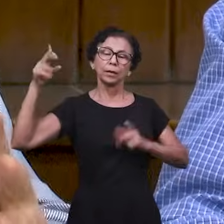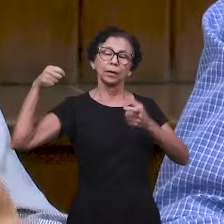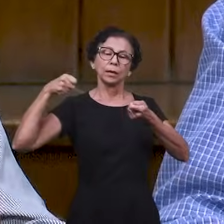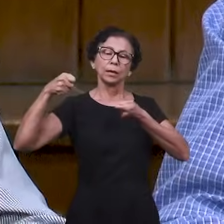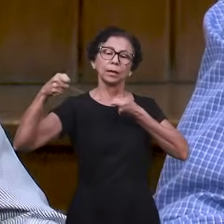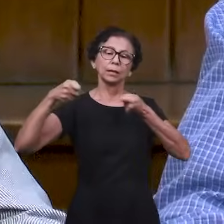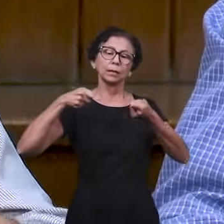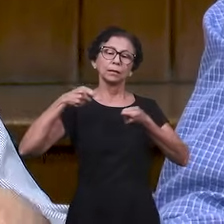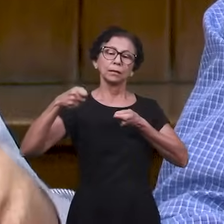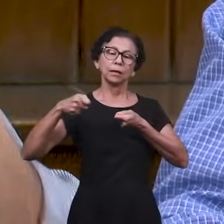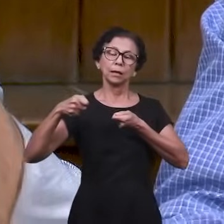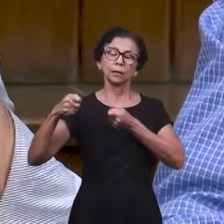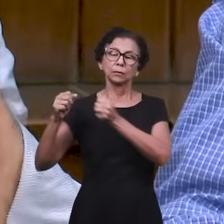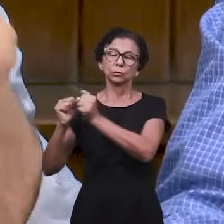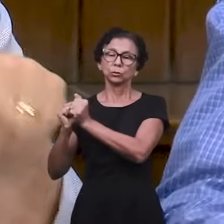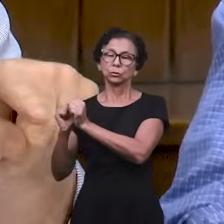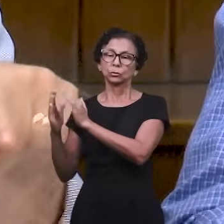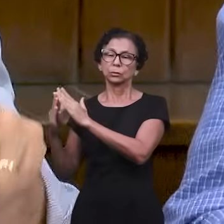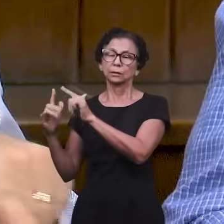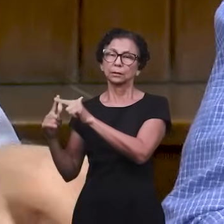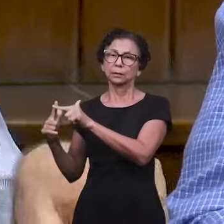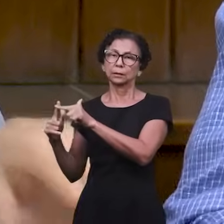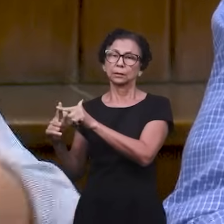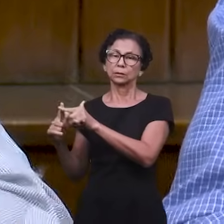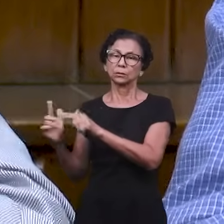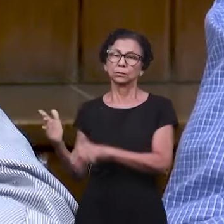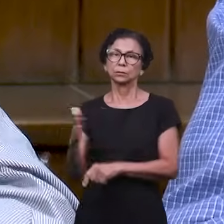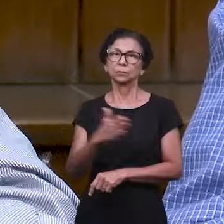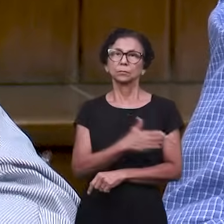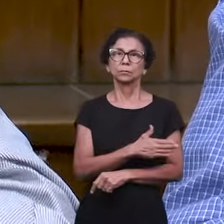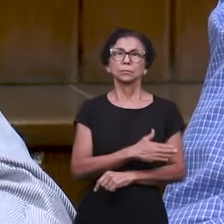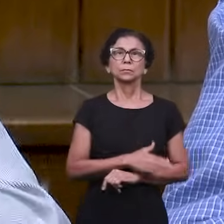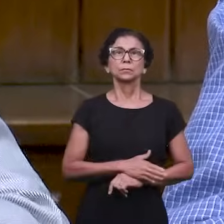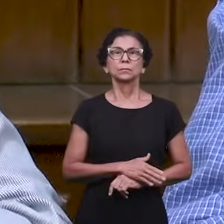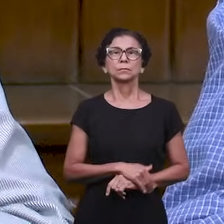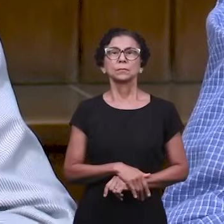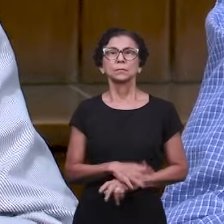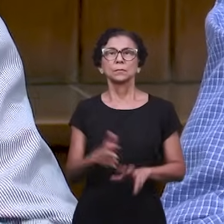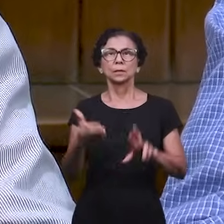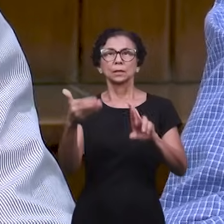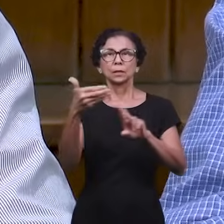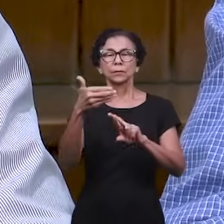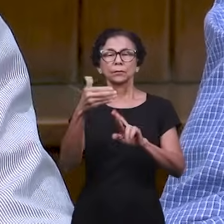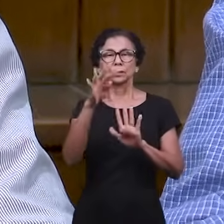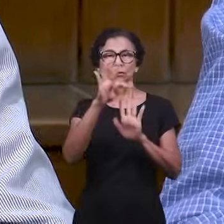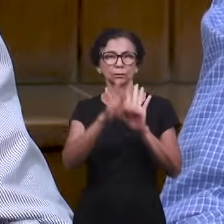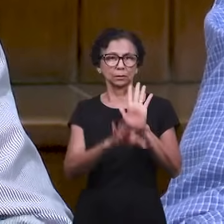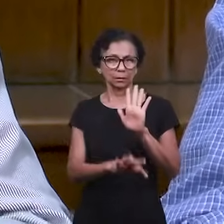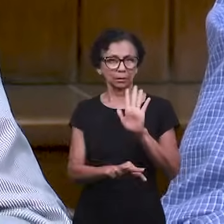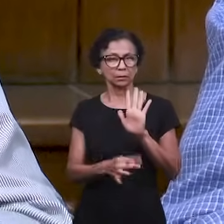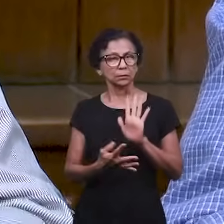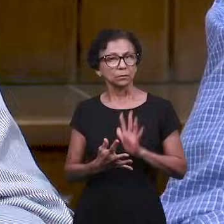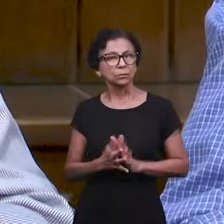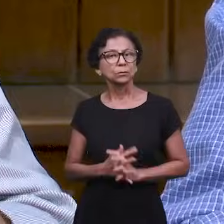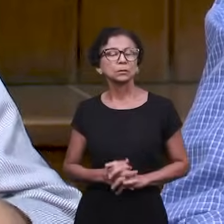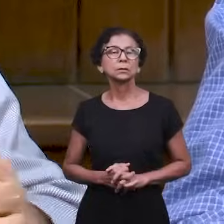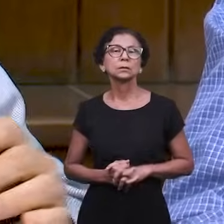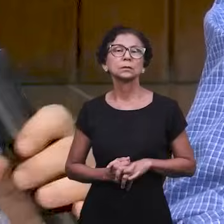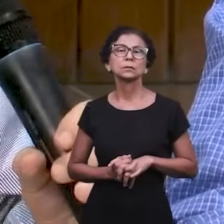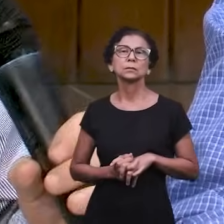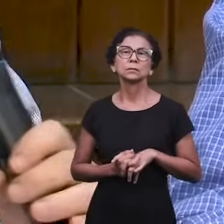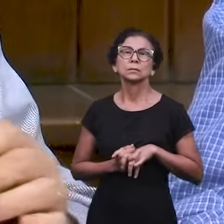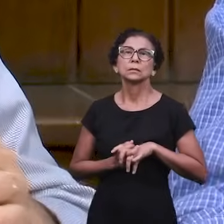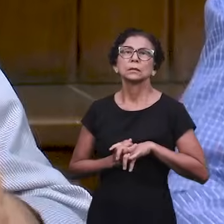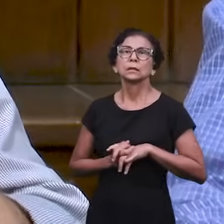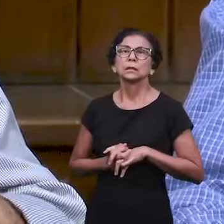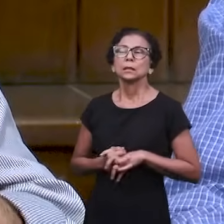igreja estará presente também. Mas queria dizer aqui, referindo-nos aos textos que foram citados, realmente,